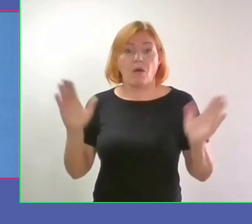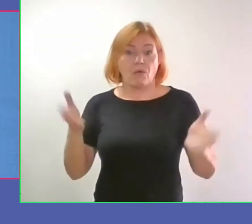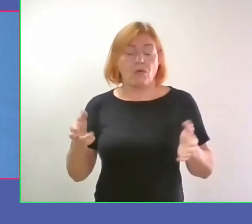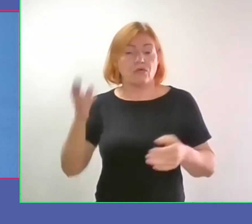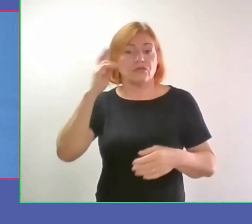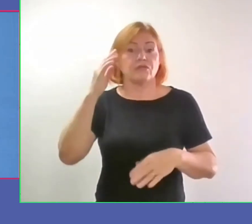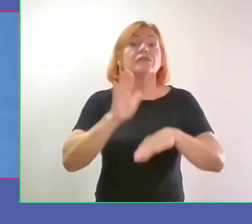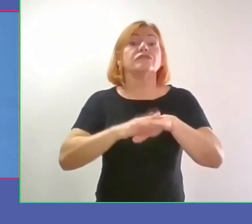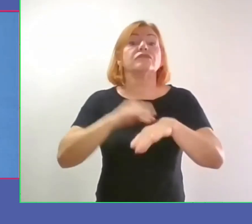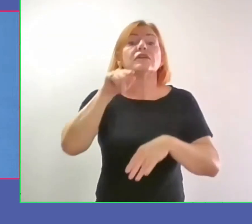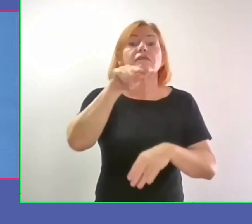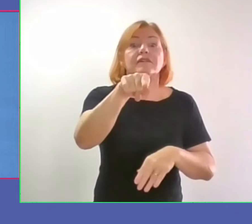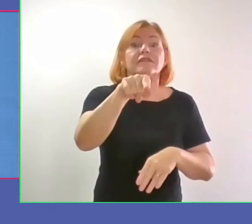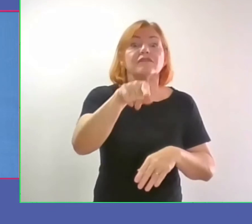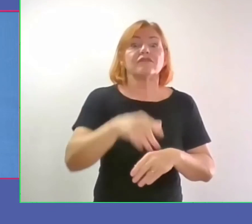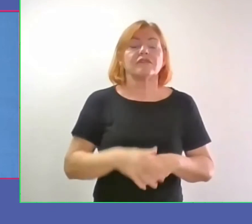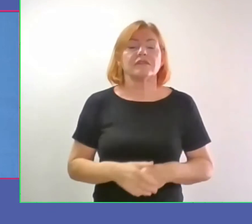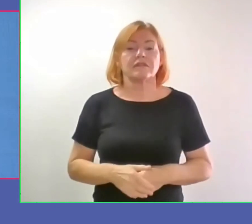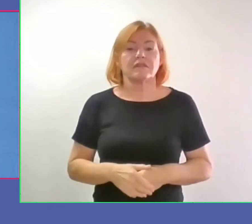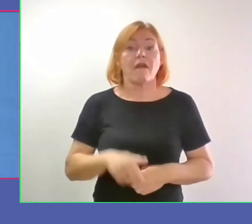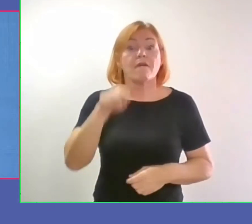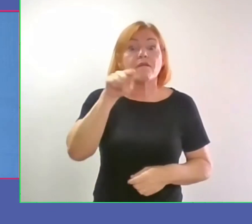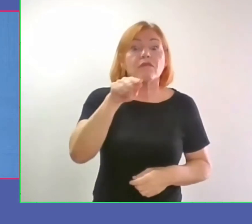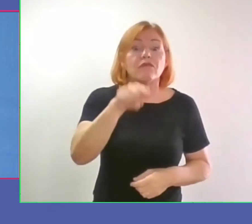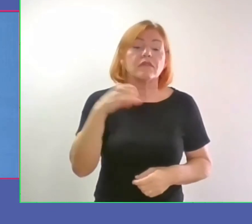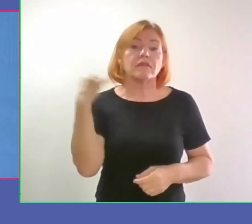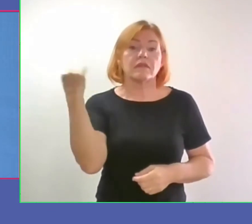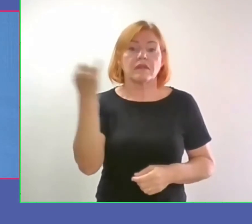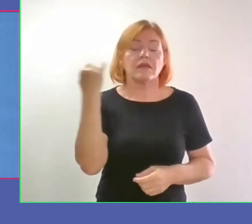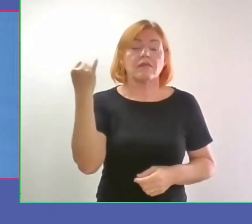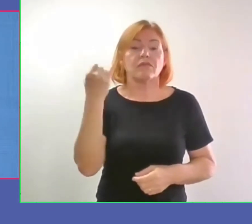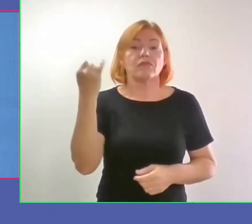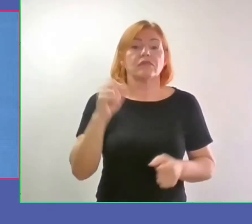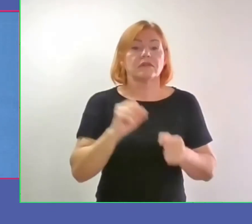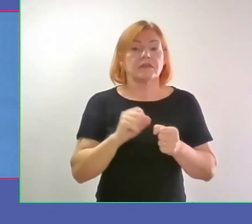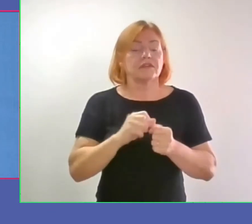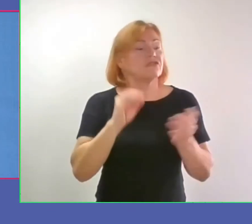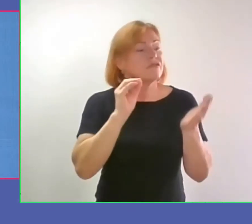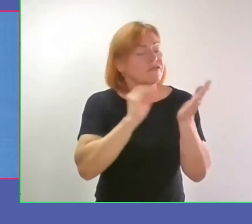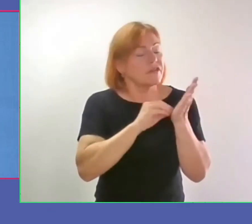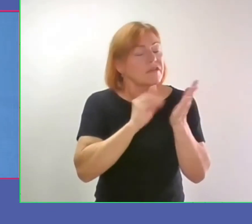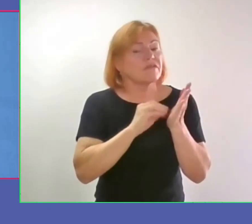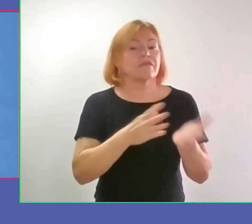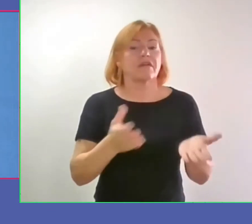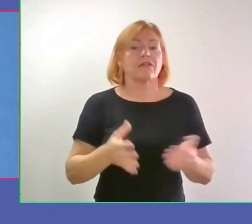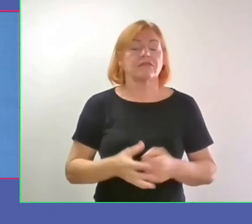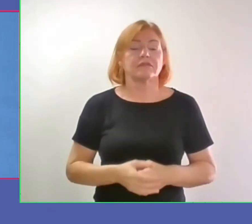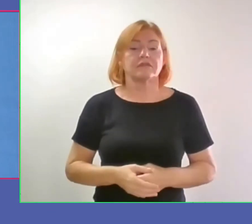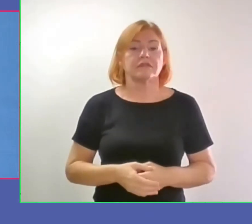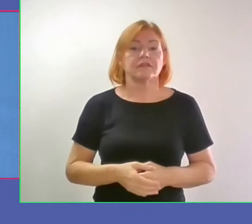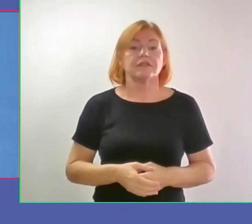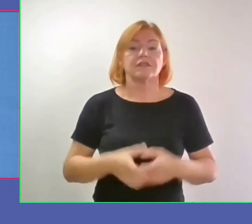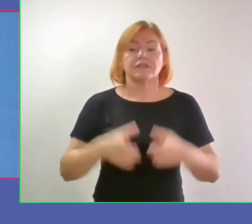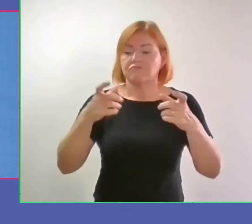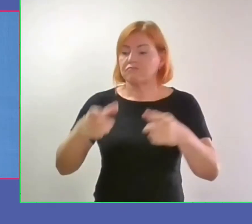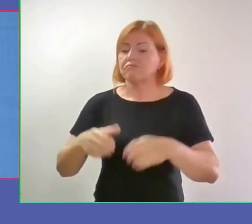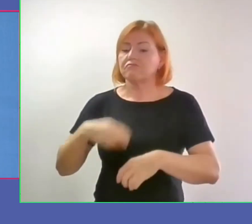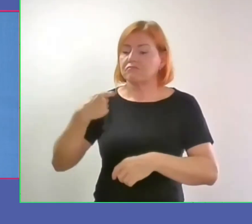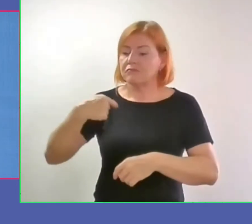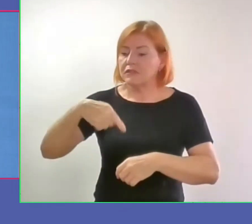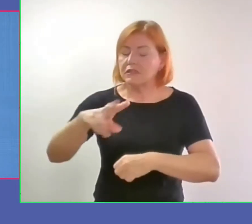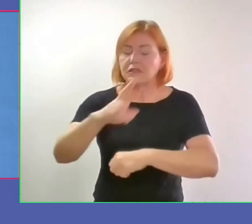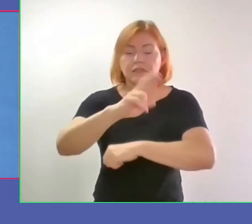que você faz falta. Então vamos, né, nos vamos atender essa convocação,